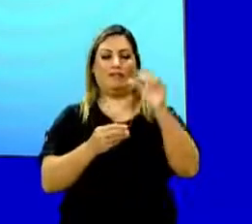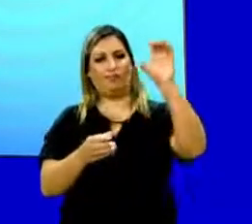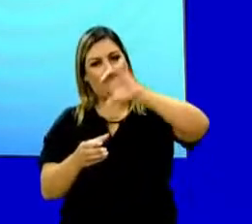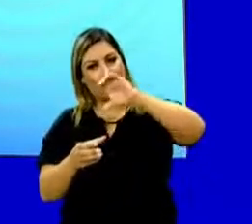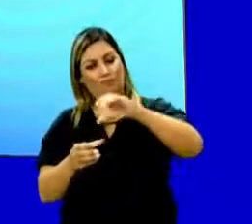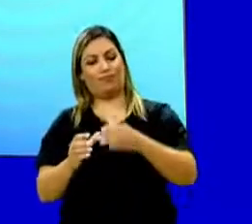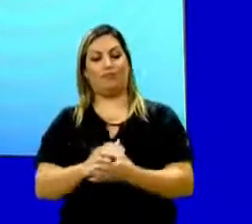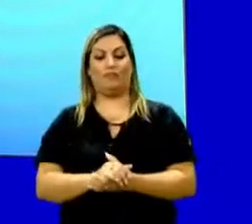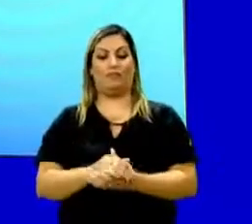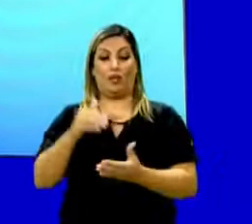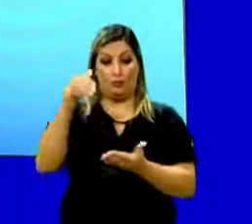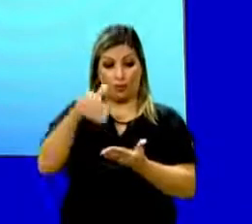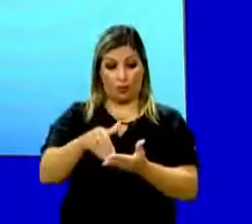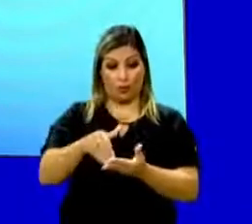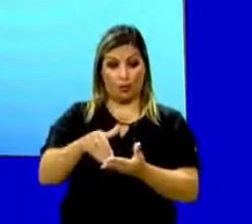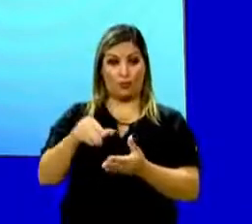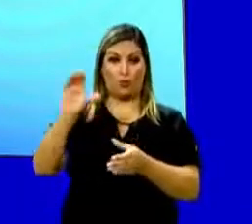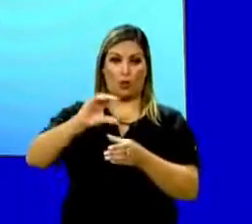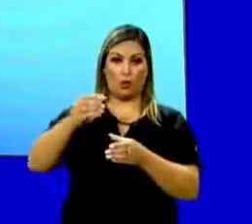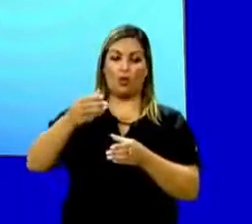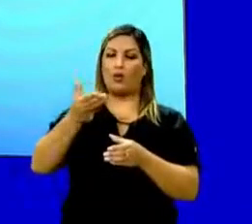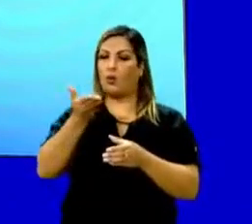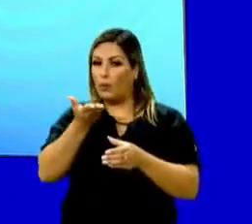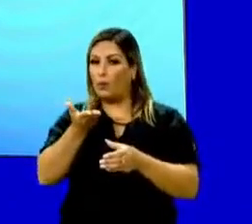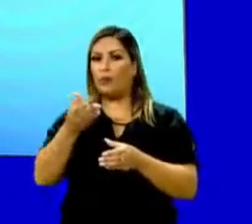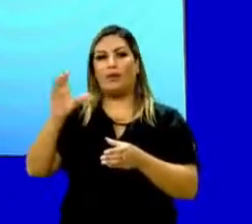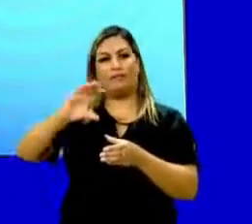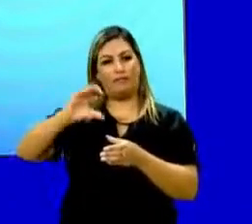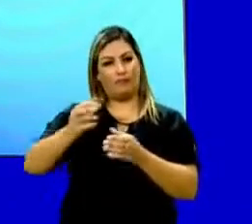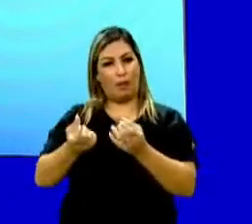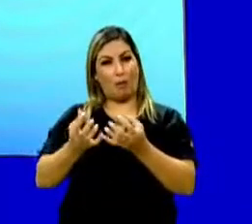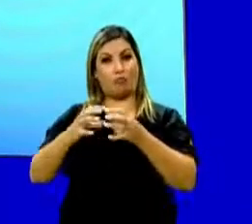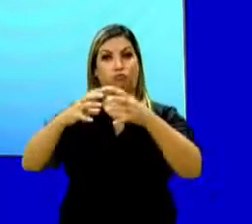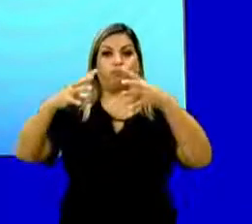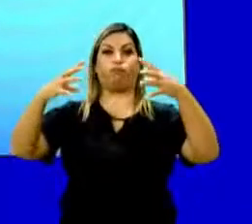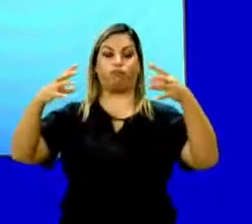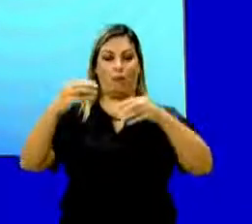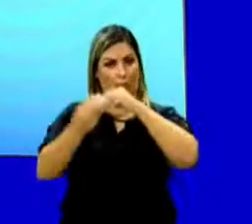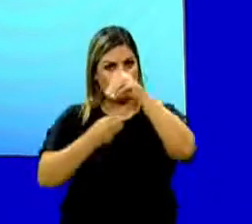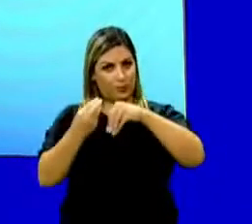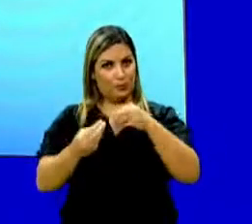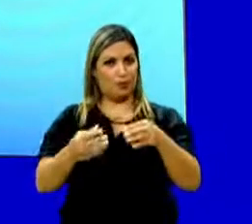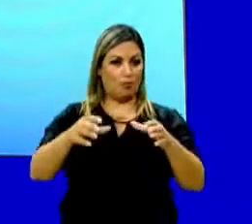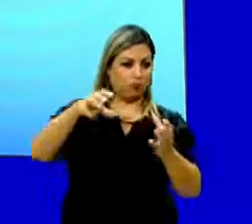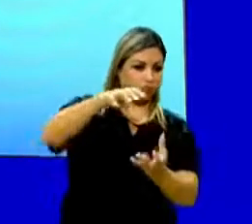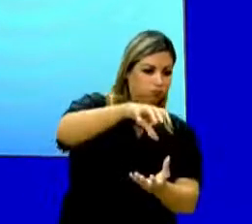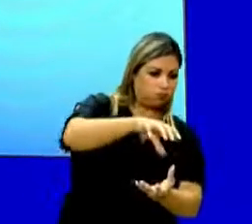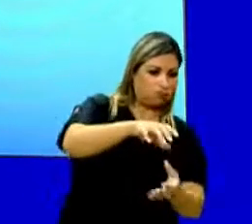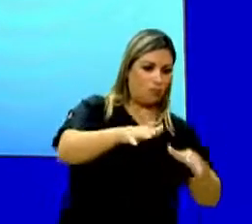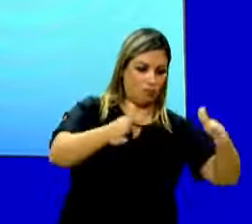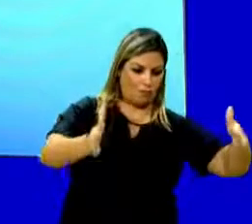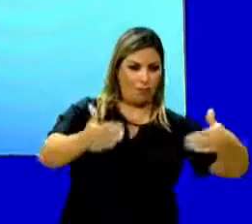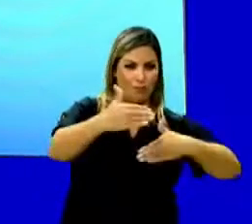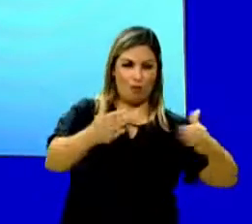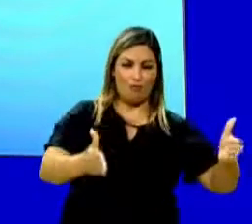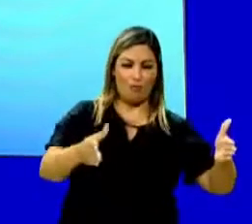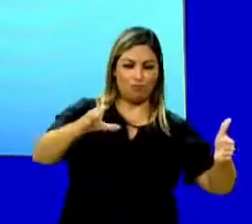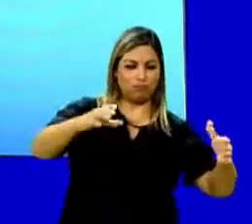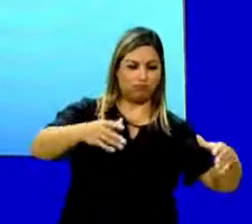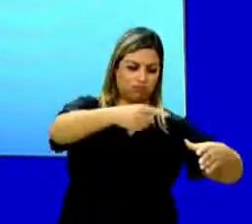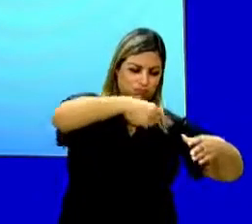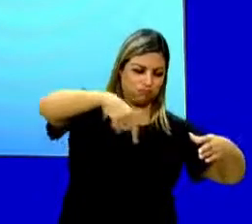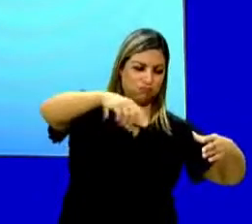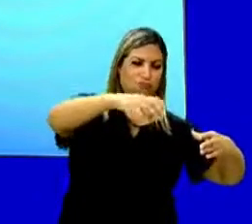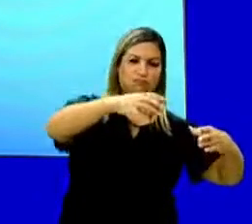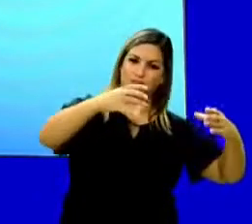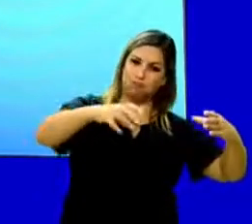Por último, adicione o fermento. Despeje essa mistura em uma forma. Perceberam que os verbos